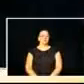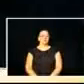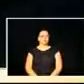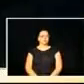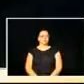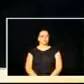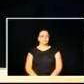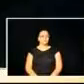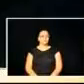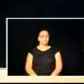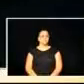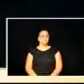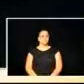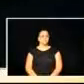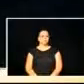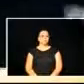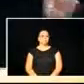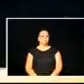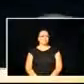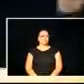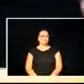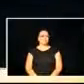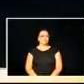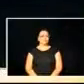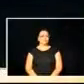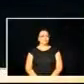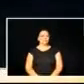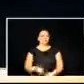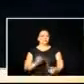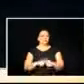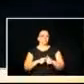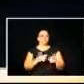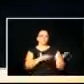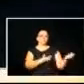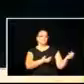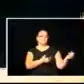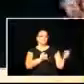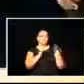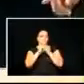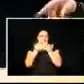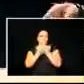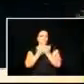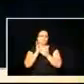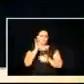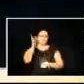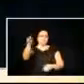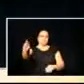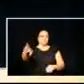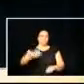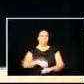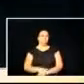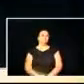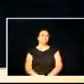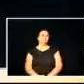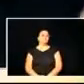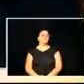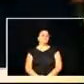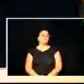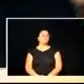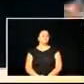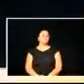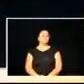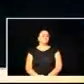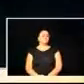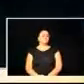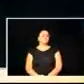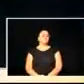Investir nesses funcionários, porque os nossos jovens estudando lá, eles serão realmente muito